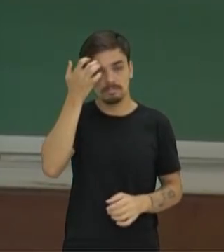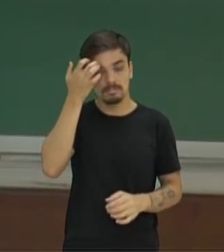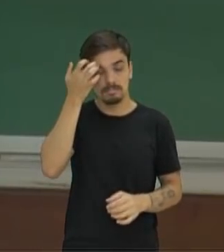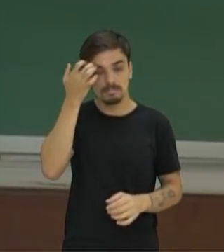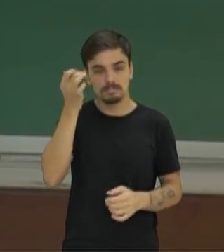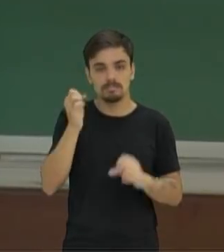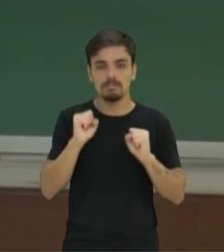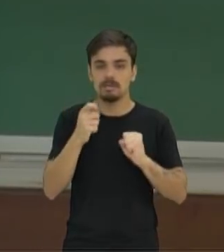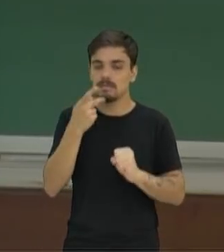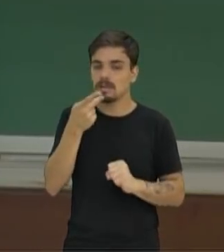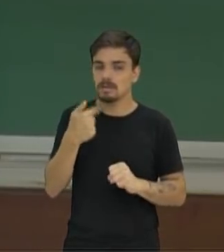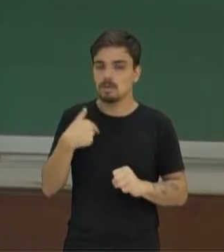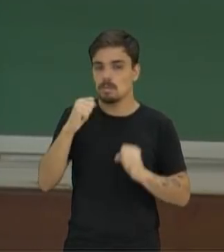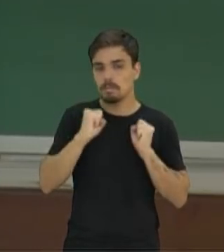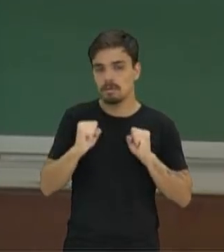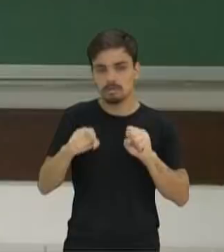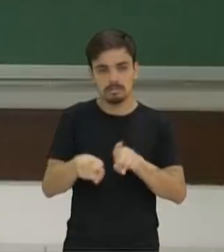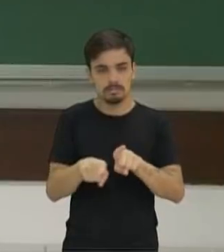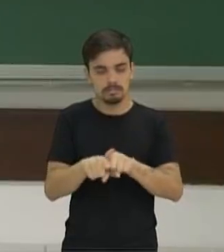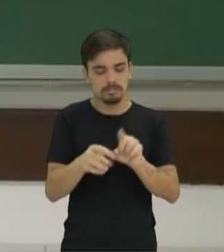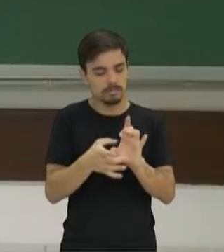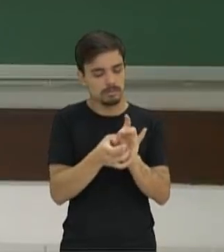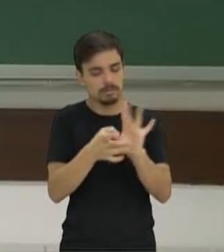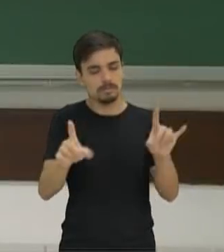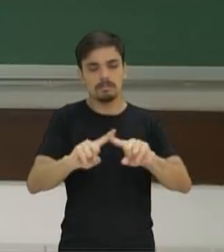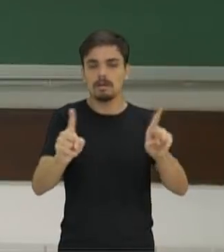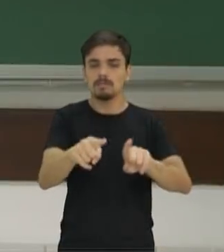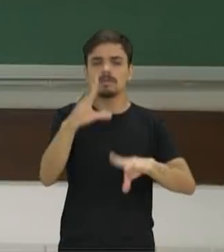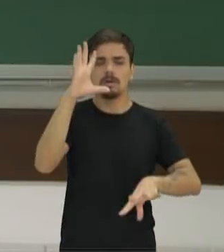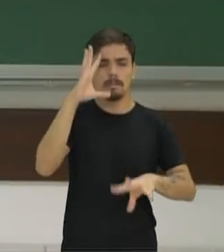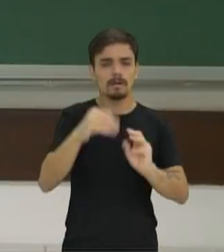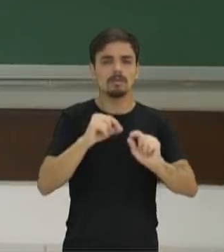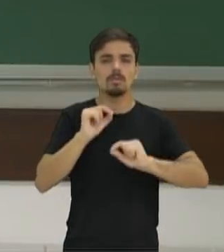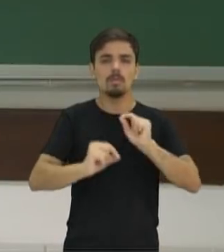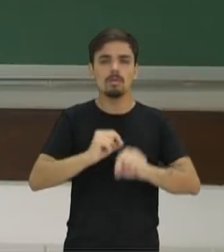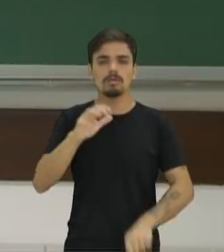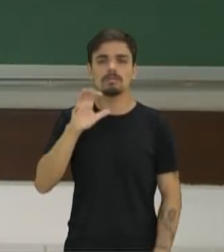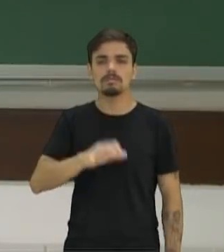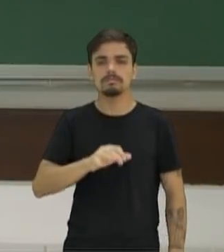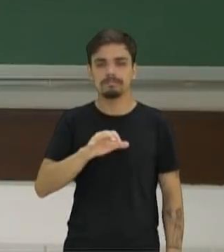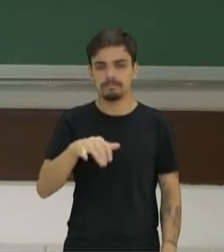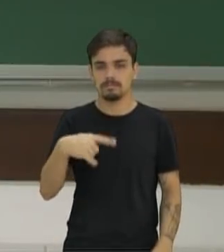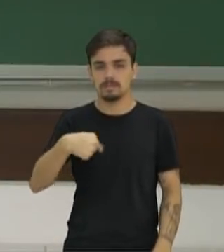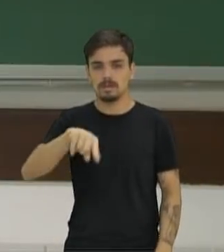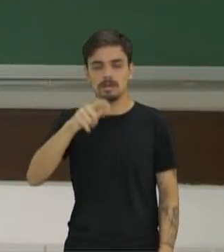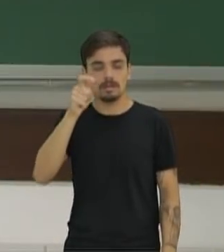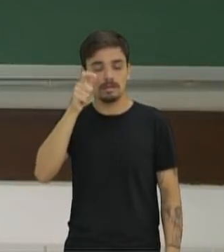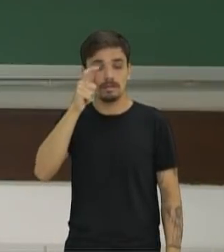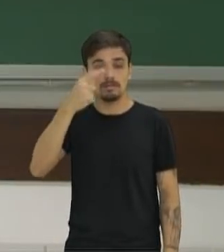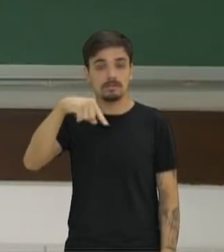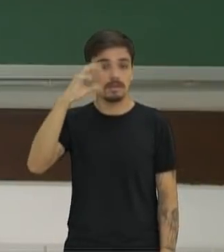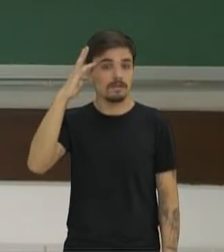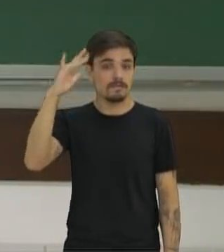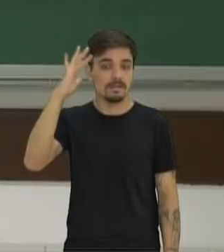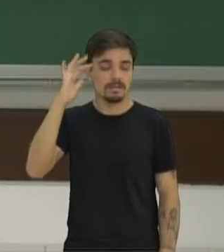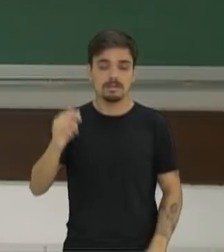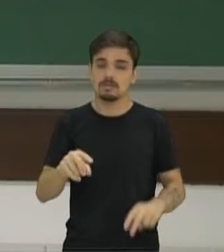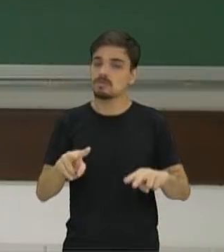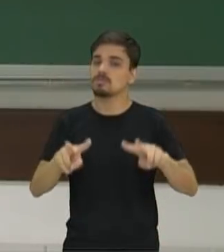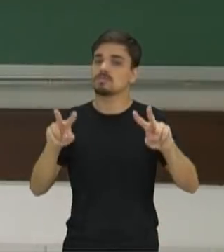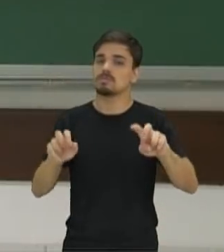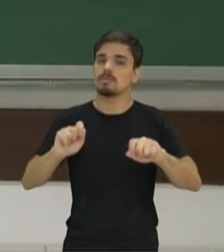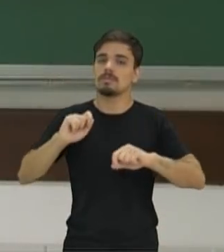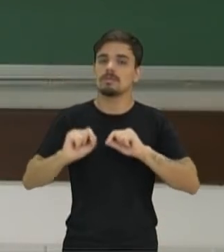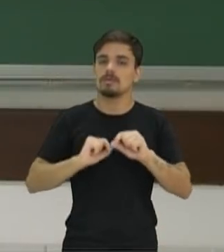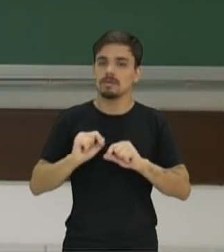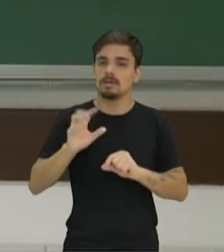em me expressar. Mas o que você entende sobre isso? É interessante que você reflita sobre isso, porque